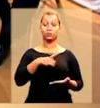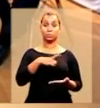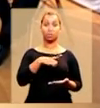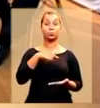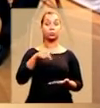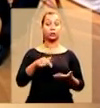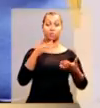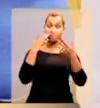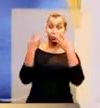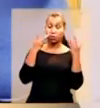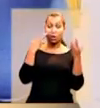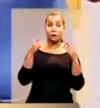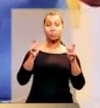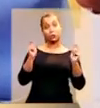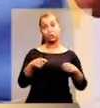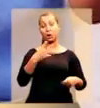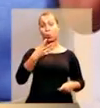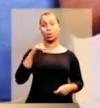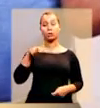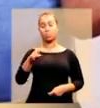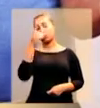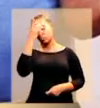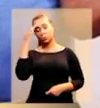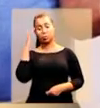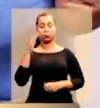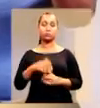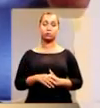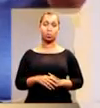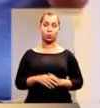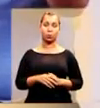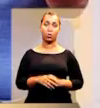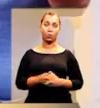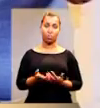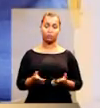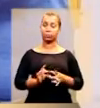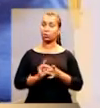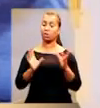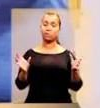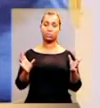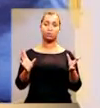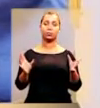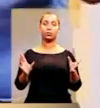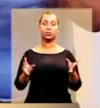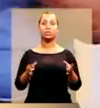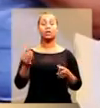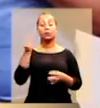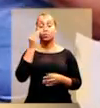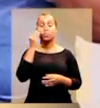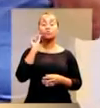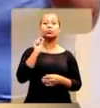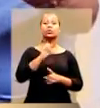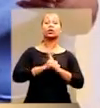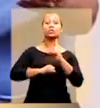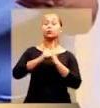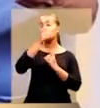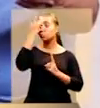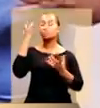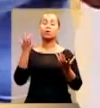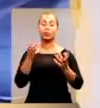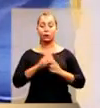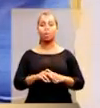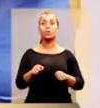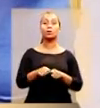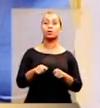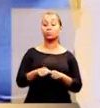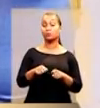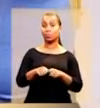temos teatros daqui ao ar livre que cabem 40 mil pessoas, 50 mil pessoas. E ela pode ser usada todos os dias, está à disposição. Depende do que a sociedade quer fazer. Por